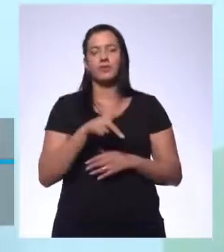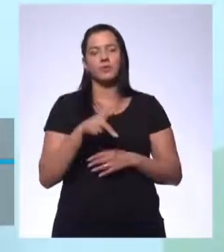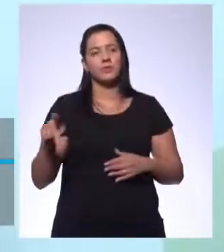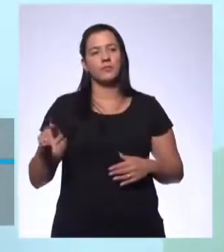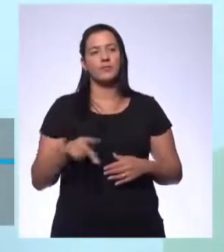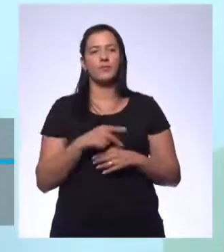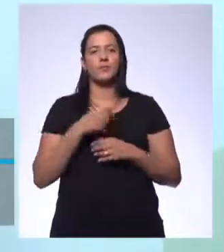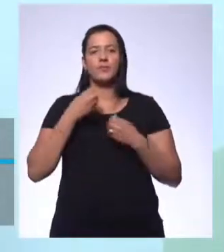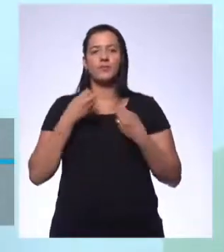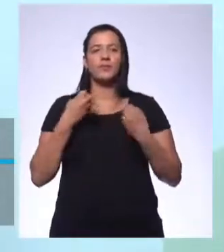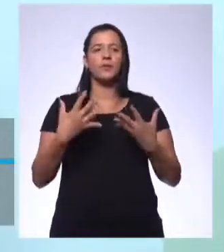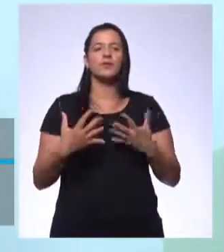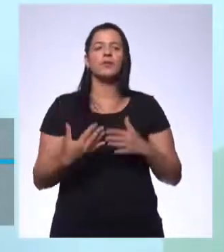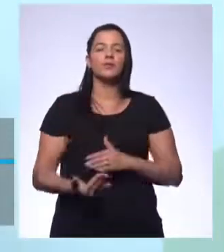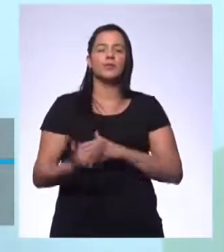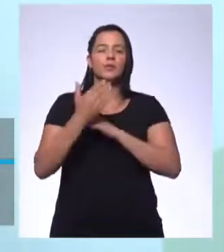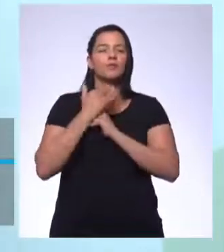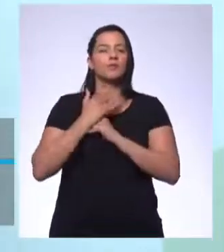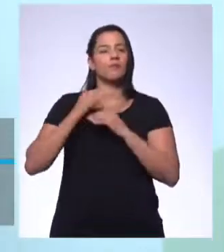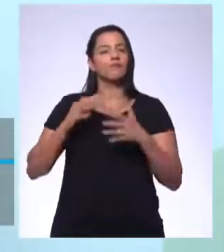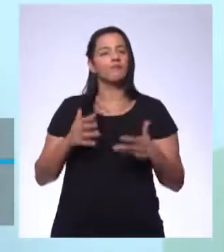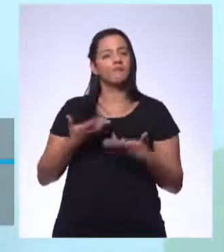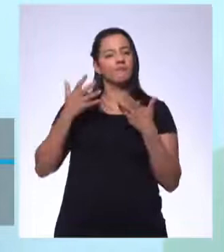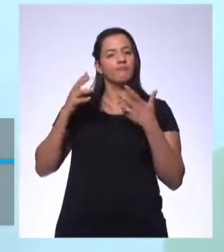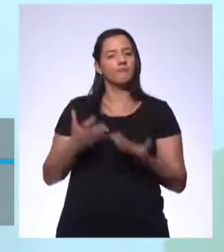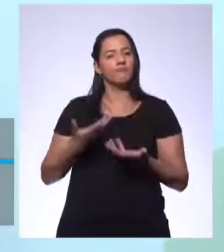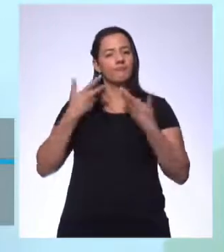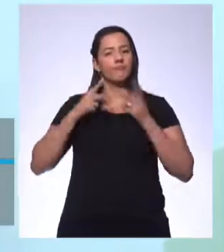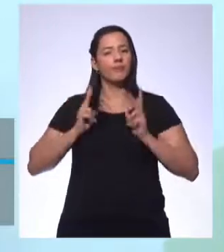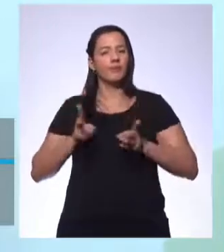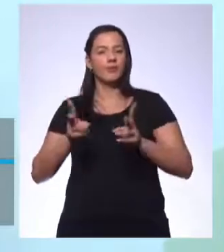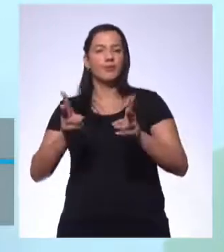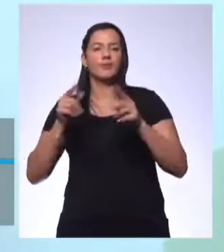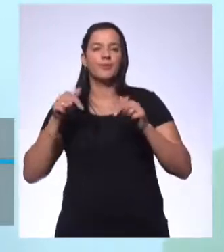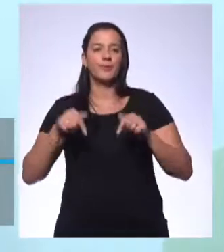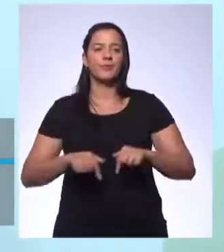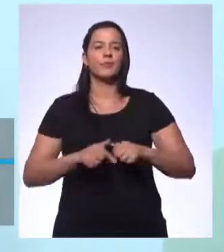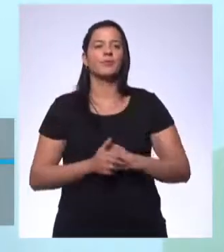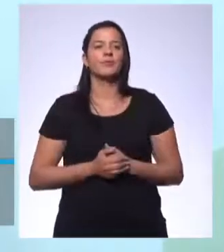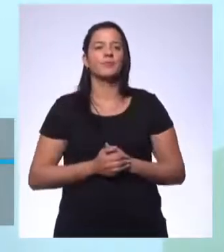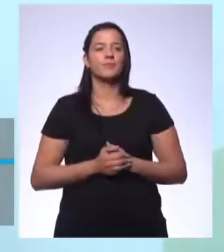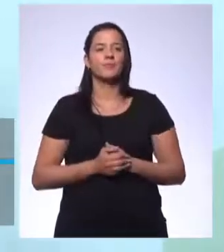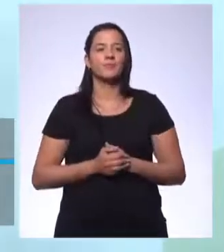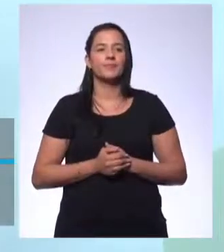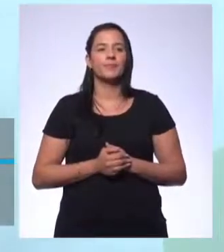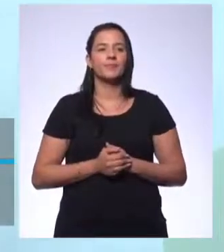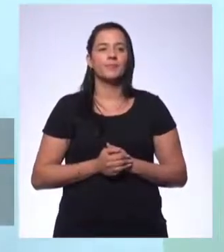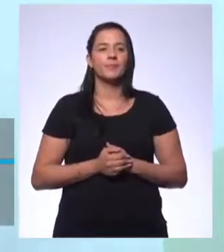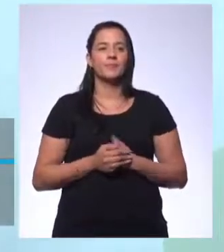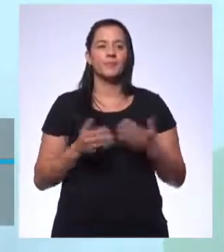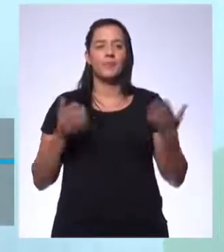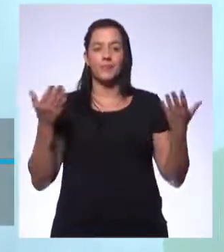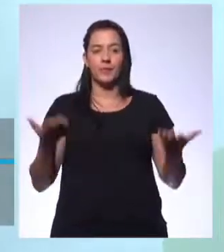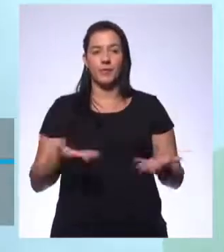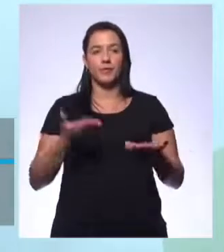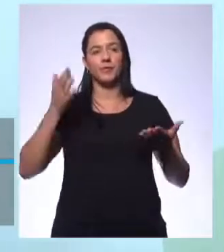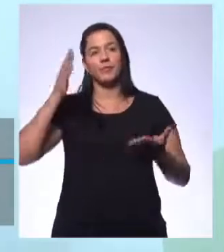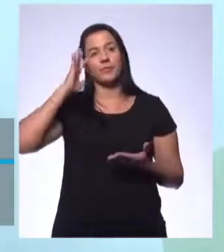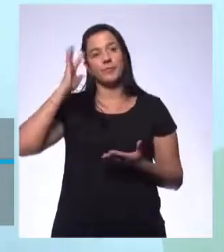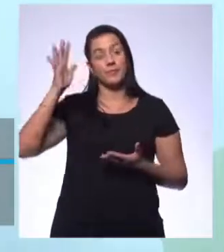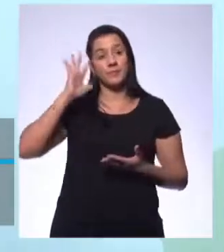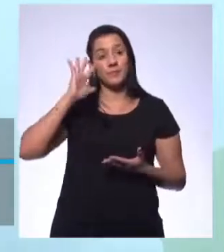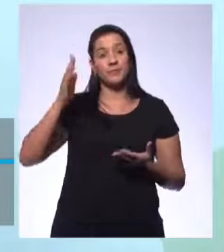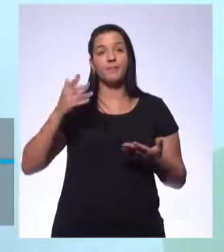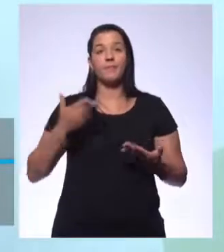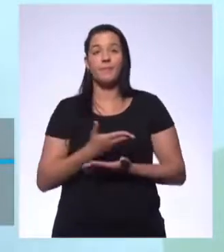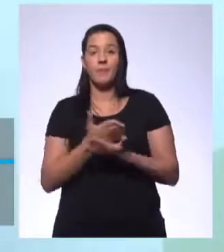né? Porque estão nos incentivando, nos dando força para continuar aqui. Então, vamos já parando para pensar. Vocês